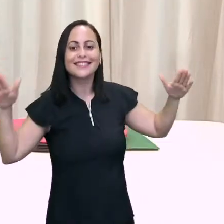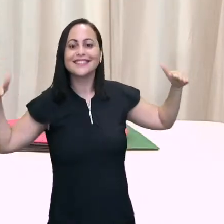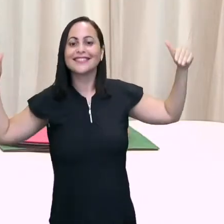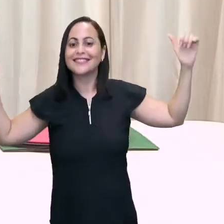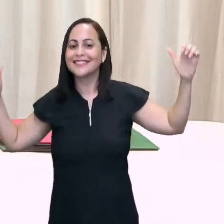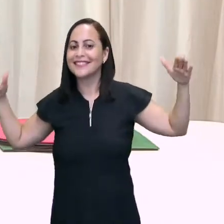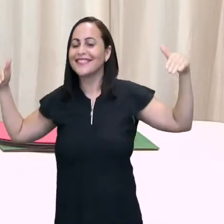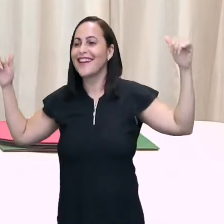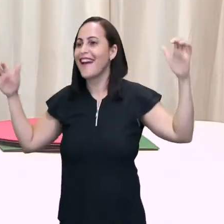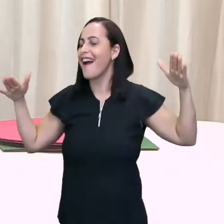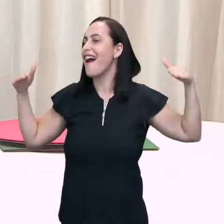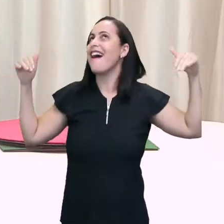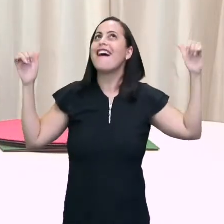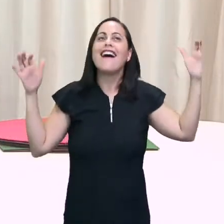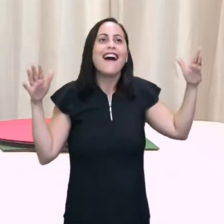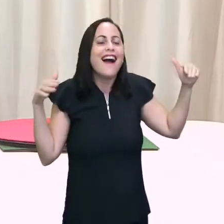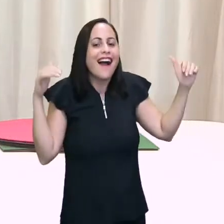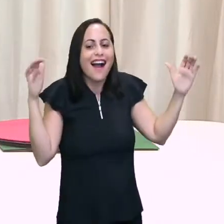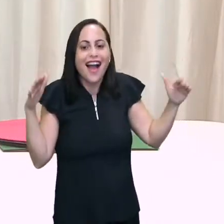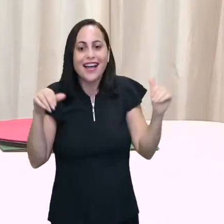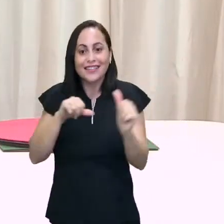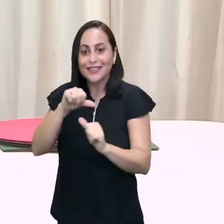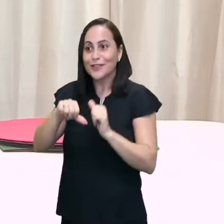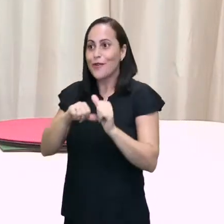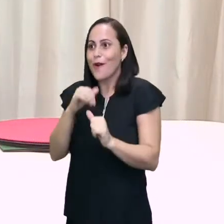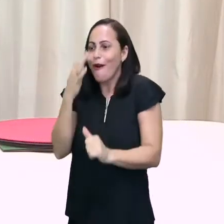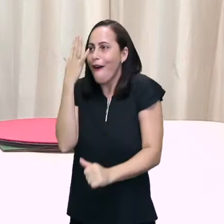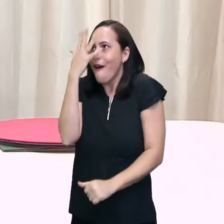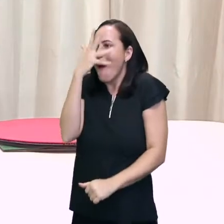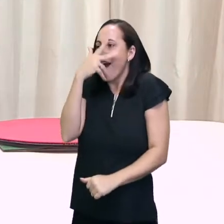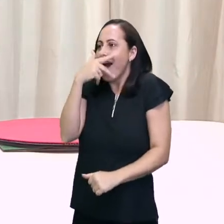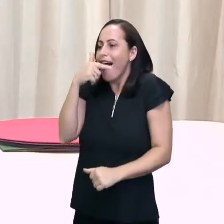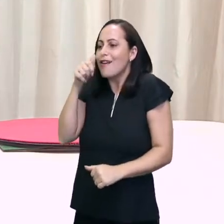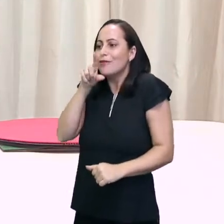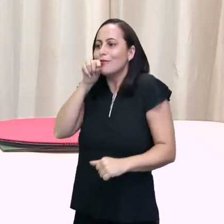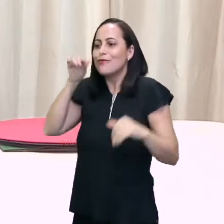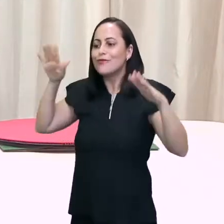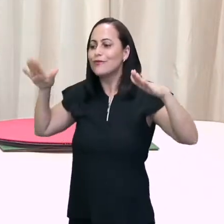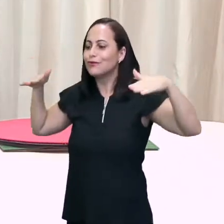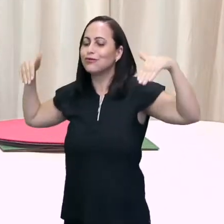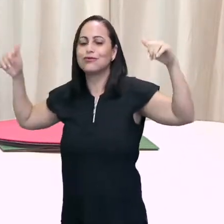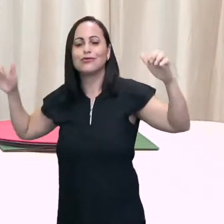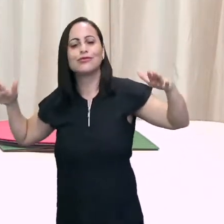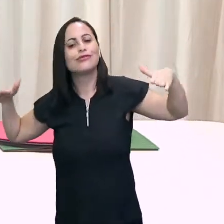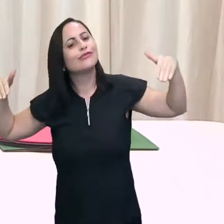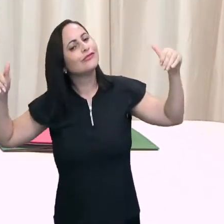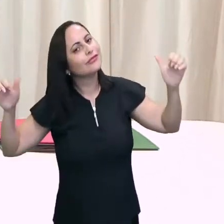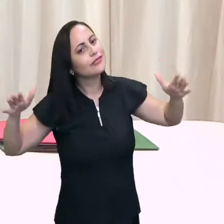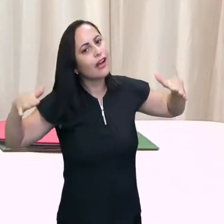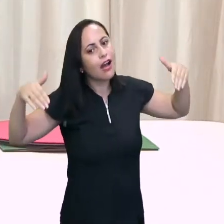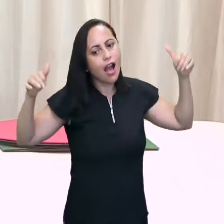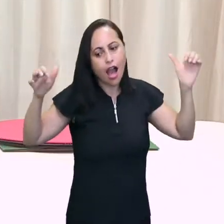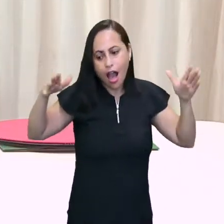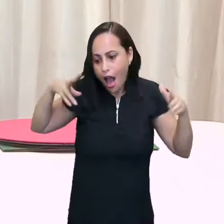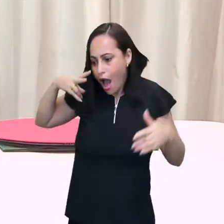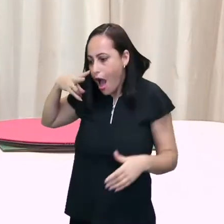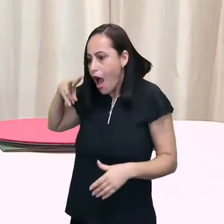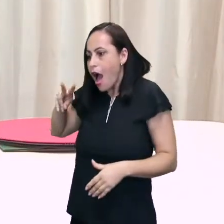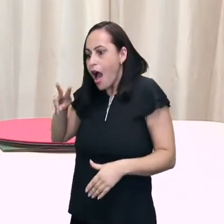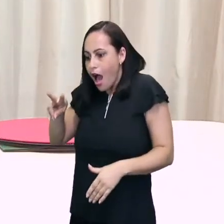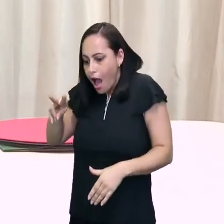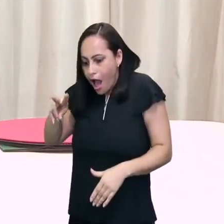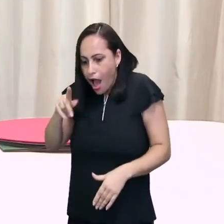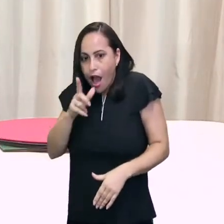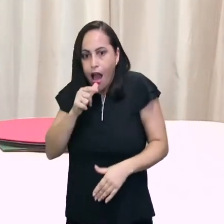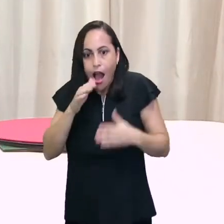E tornou um lindo pássaro e foi voando, voando, voando. Quando elas avistaram o